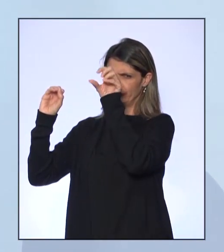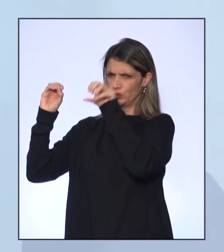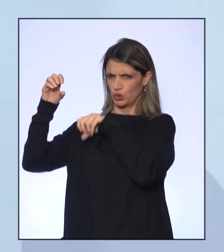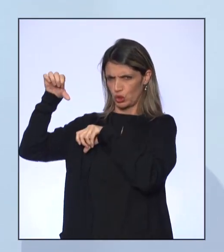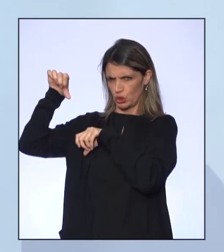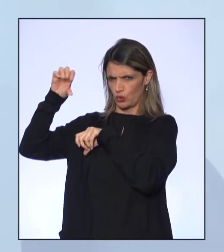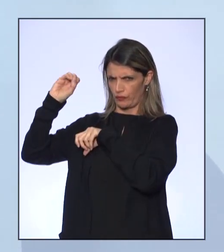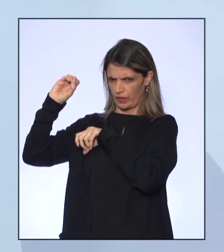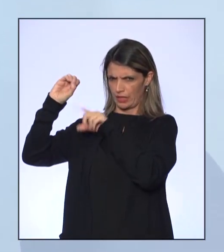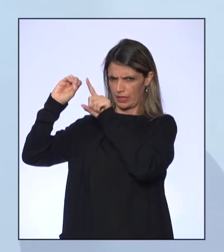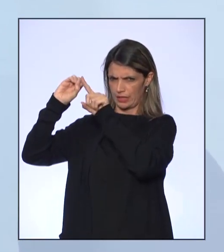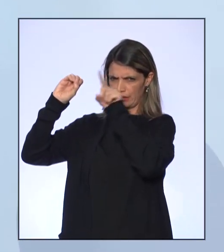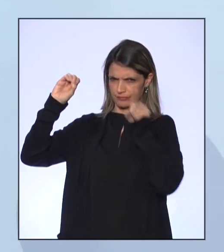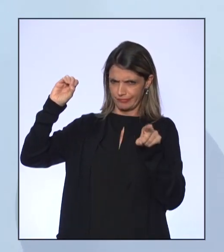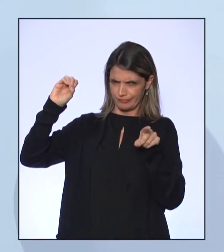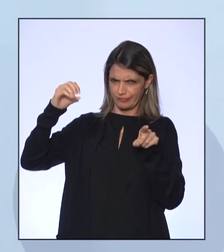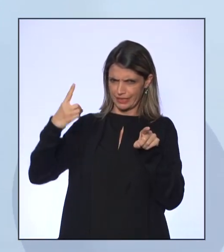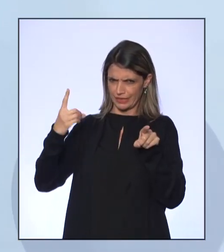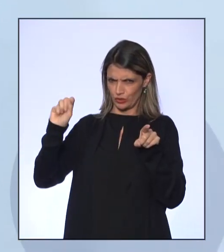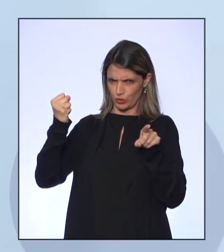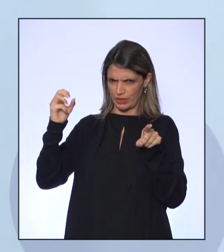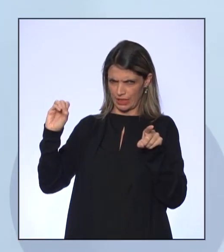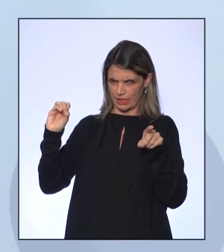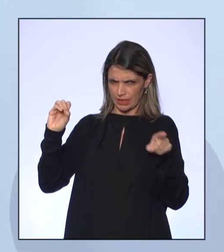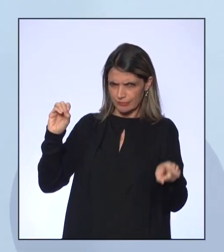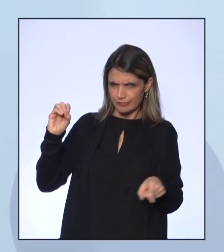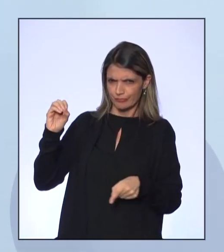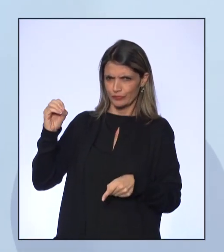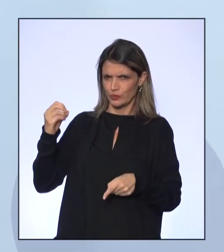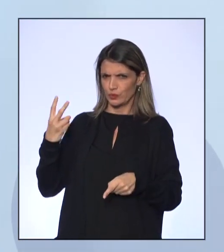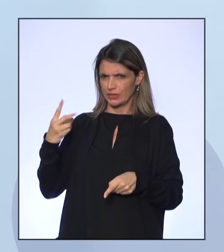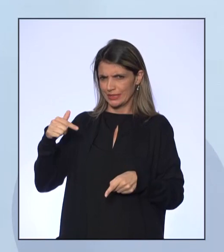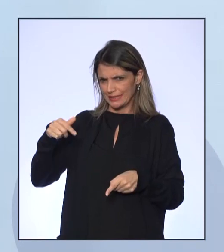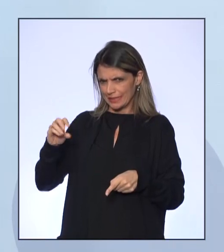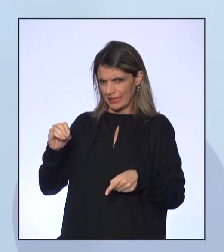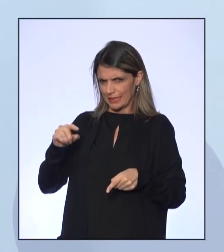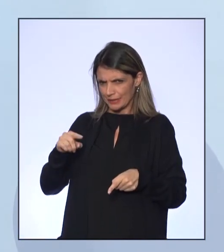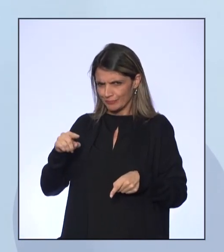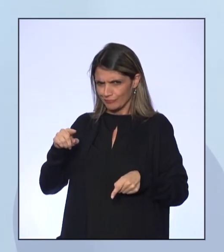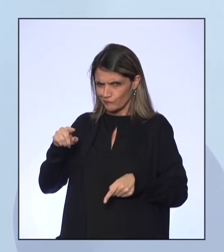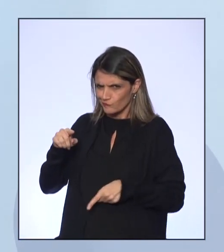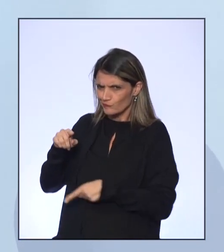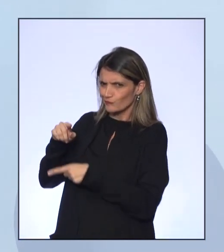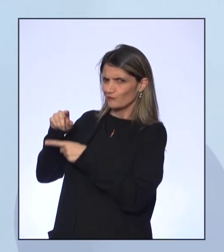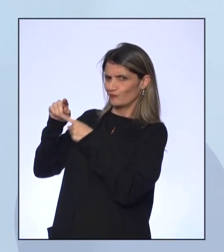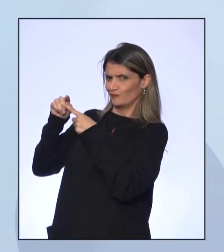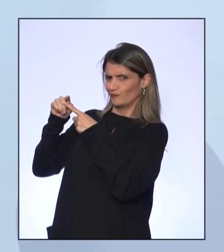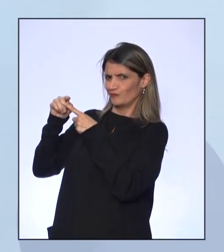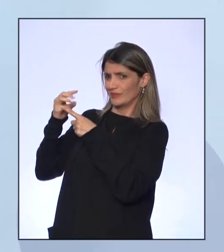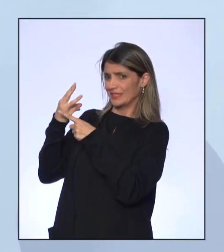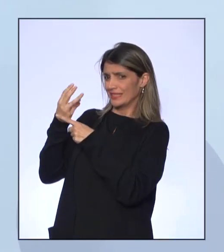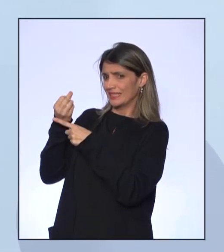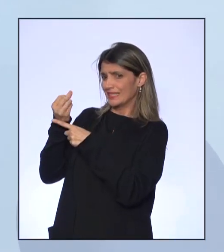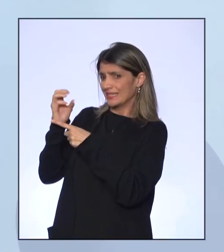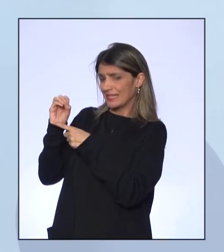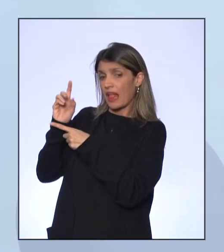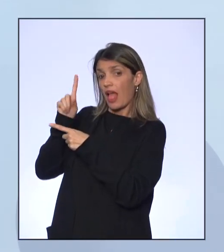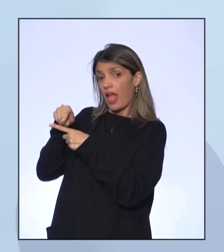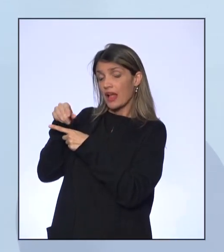andei 180 beleza andei 270 beleza eu dei 360 é próximo no caso é